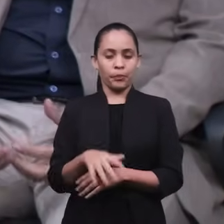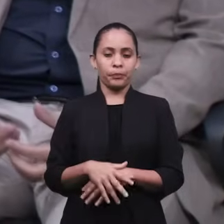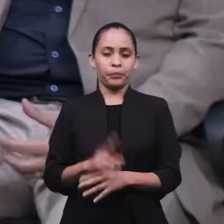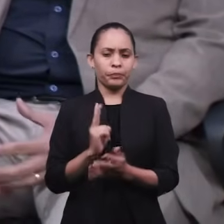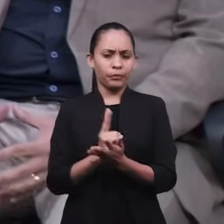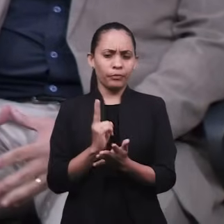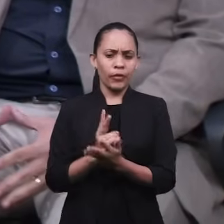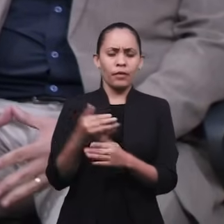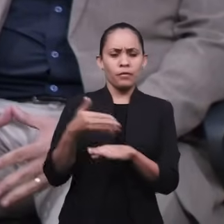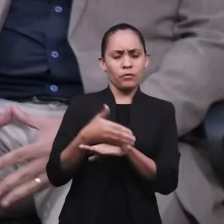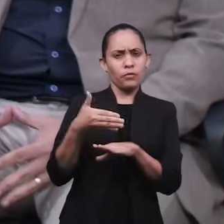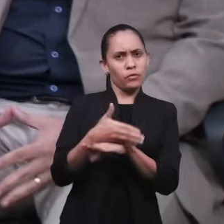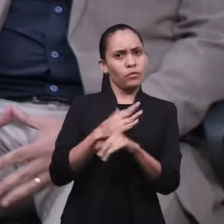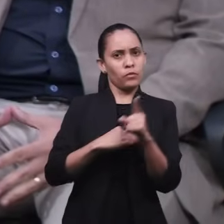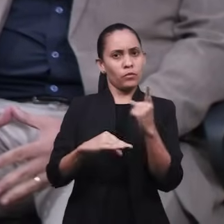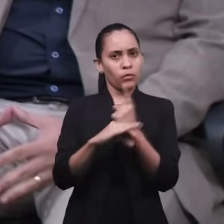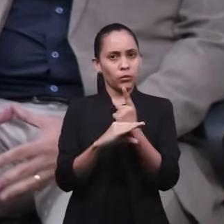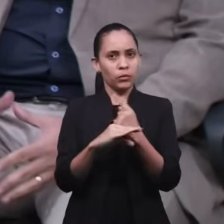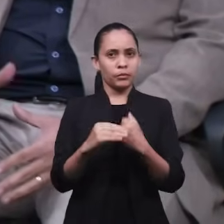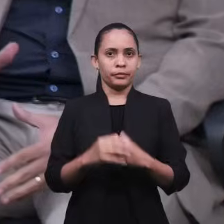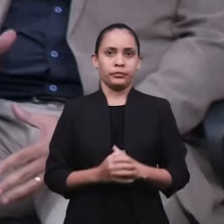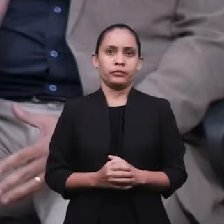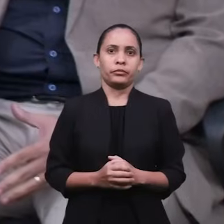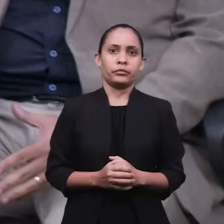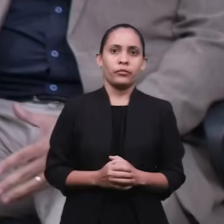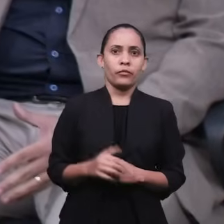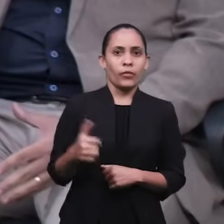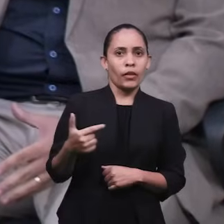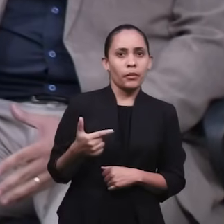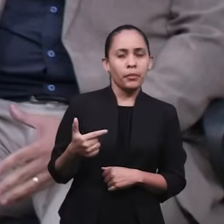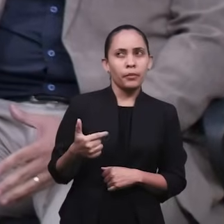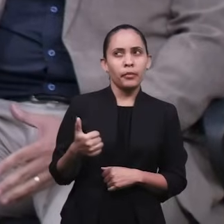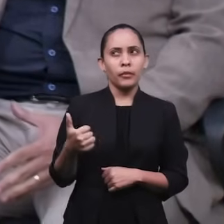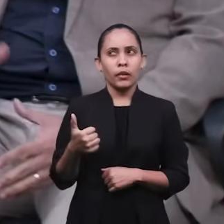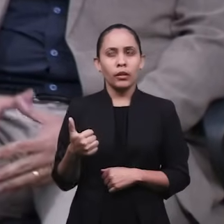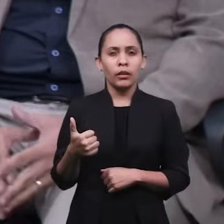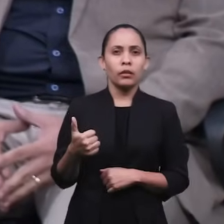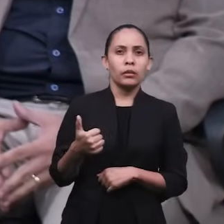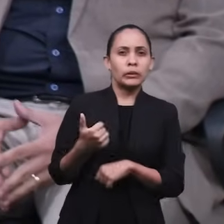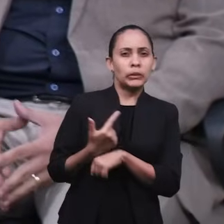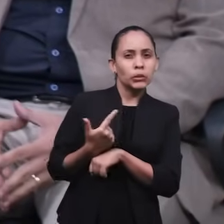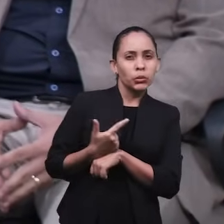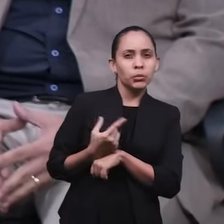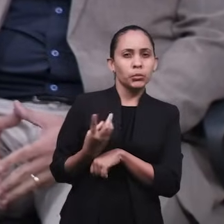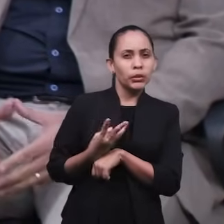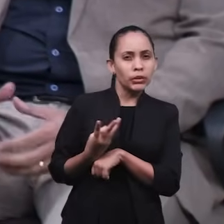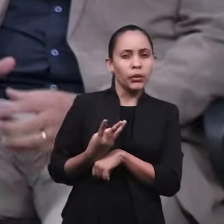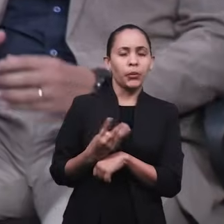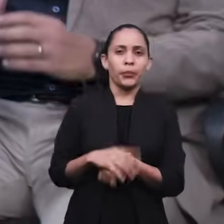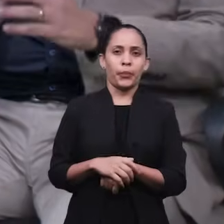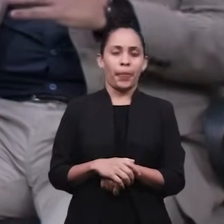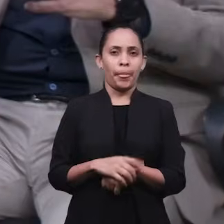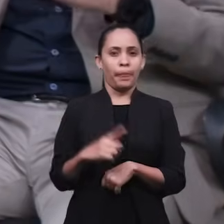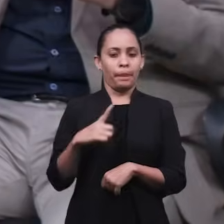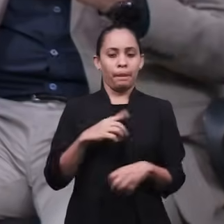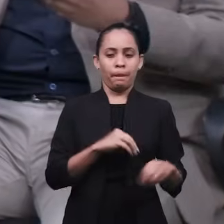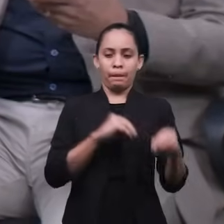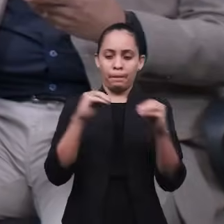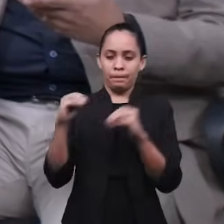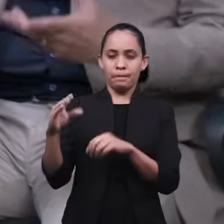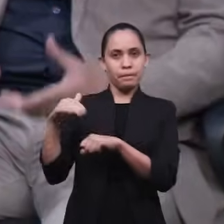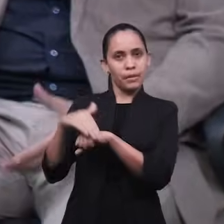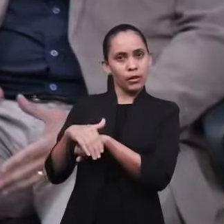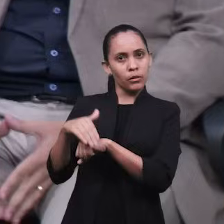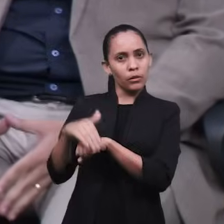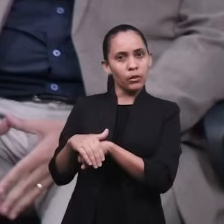participei das atividades do culto e no segundo período, terceiro período da faculdade, eu tive que transferir para a